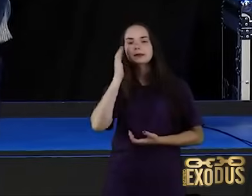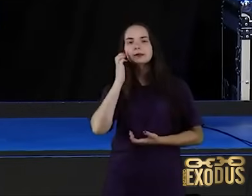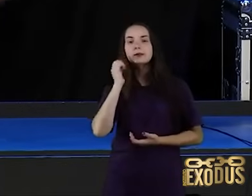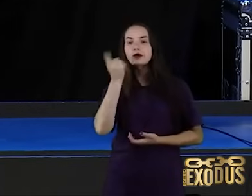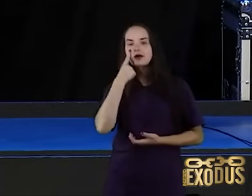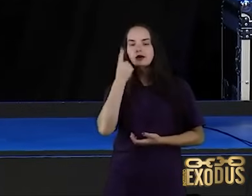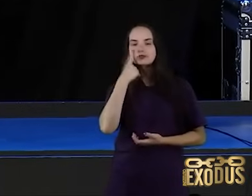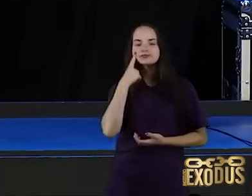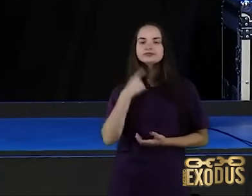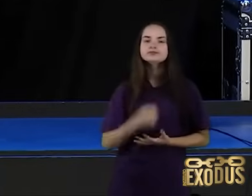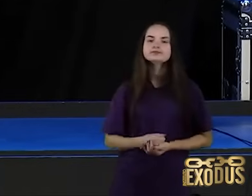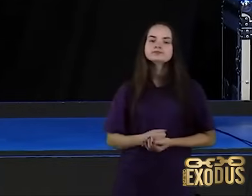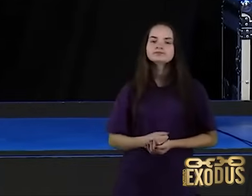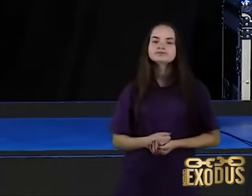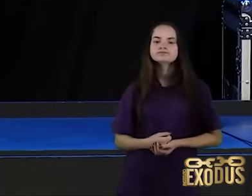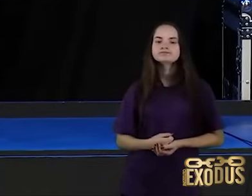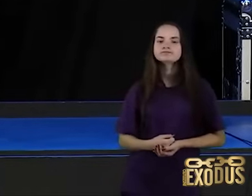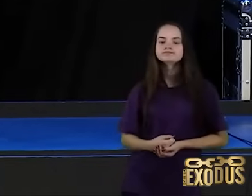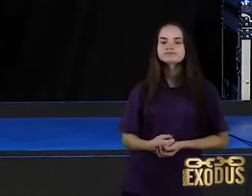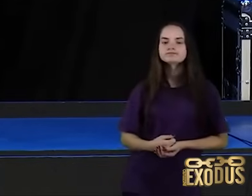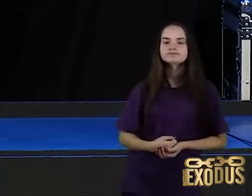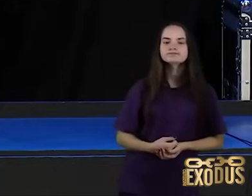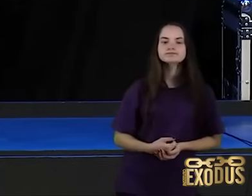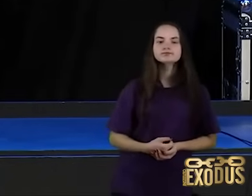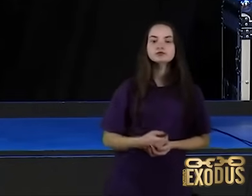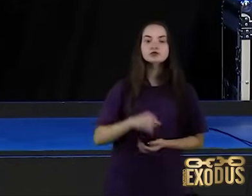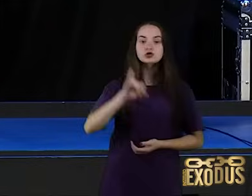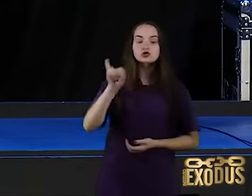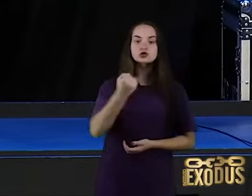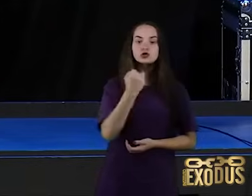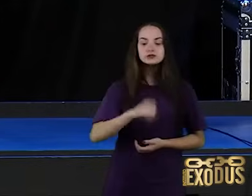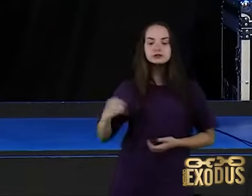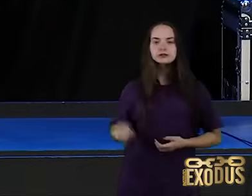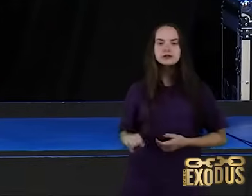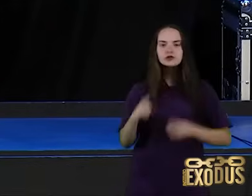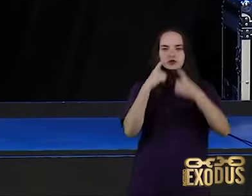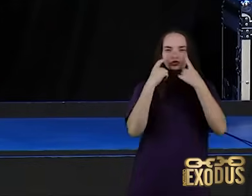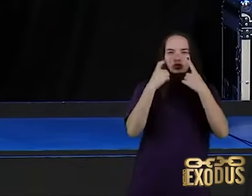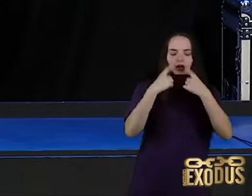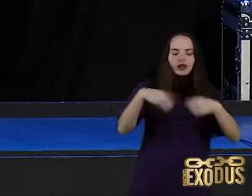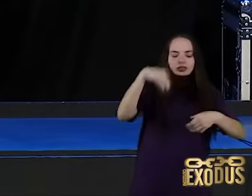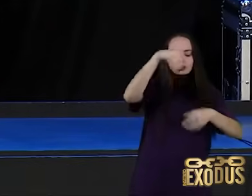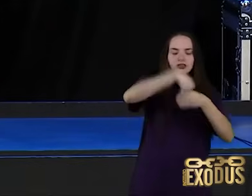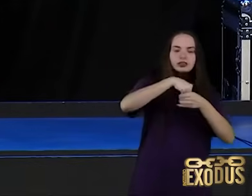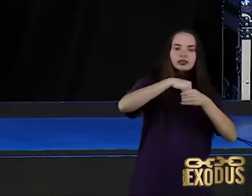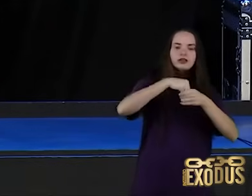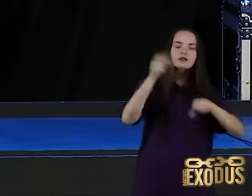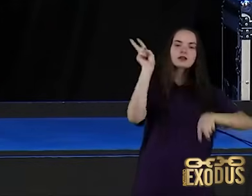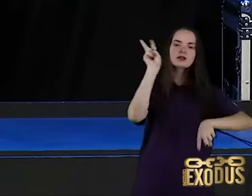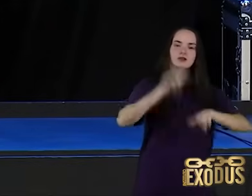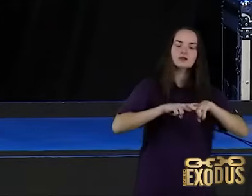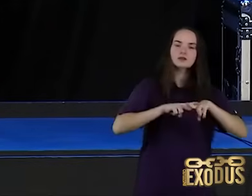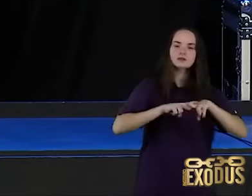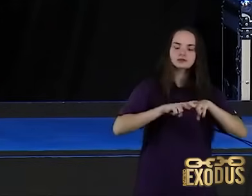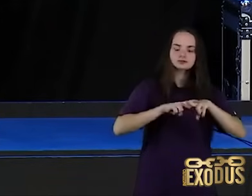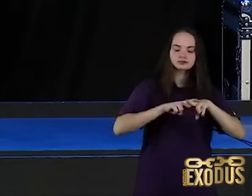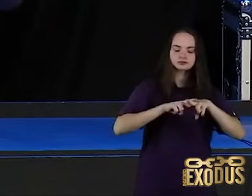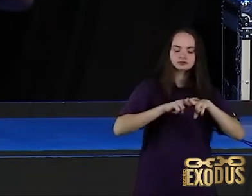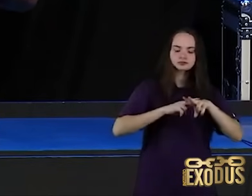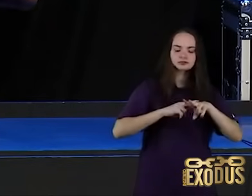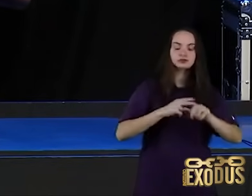que jogada José tá chorando na prisão não lembra disso O